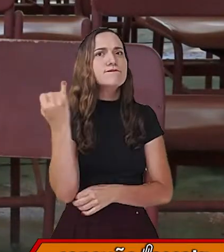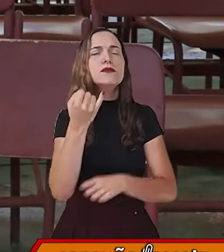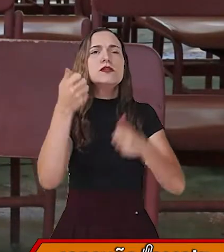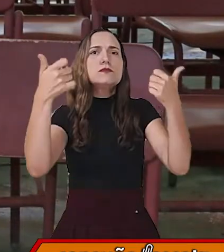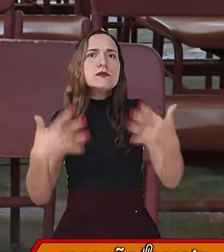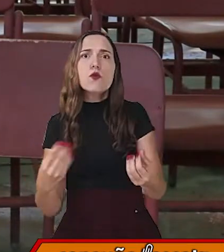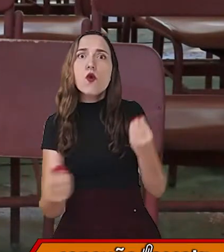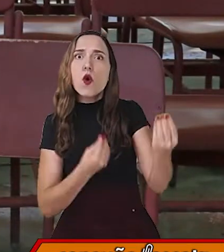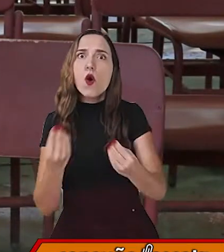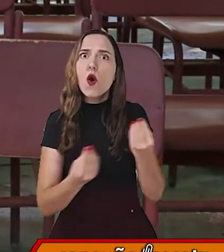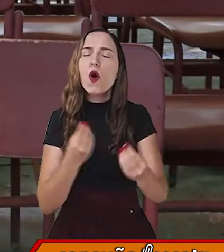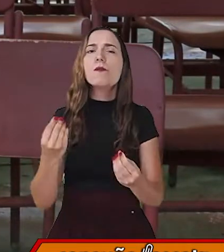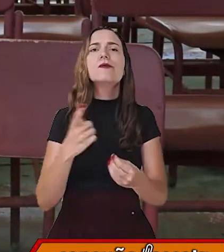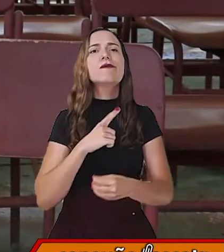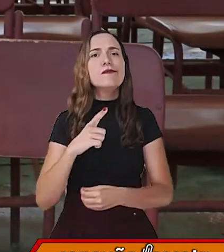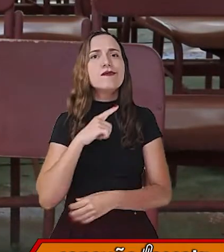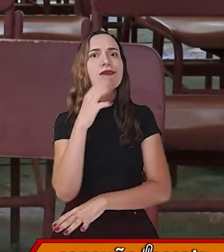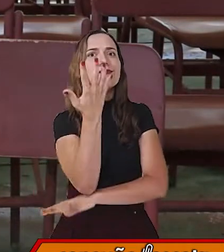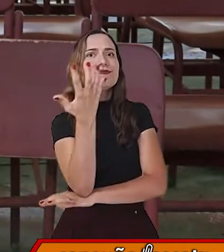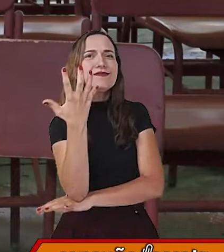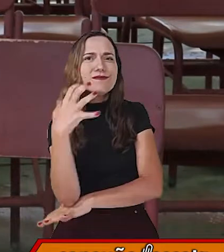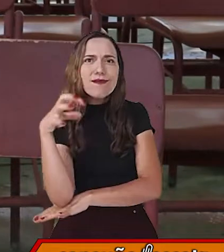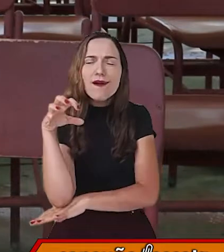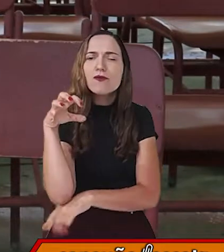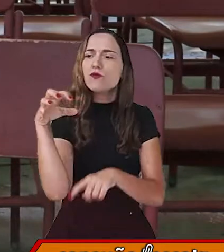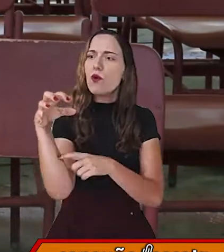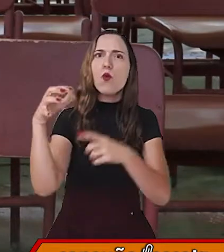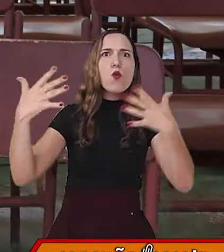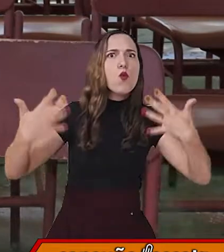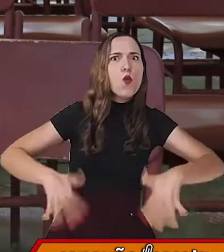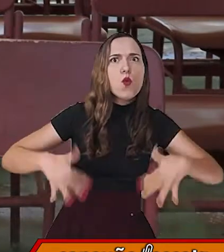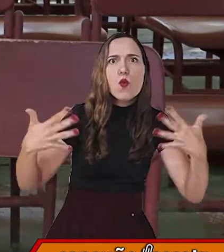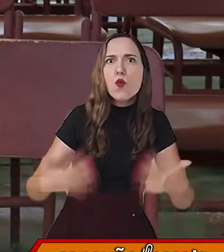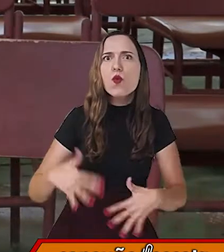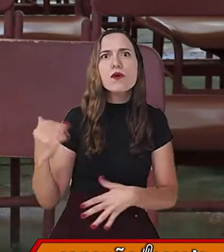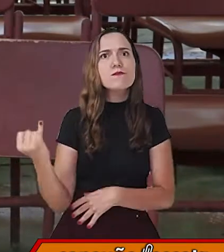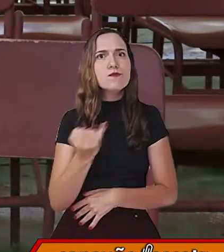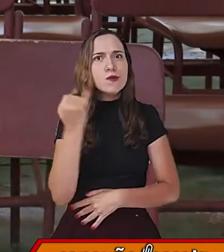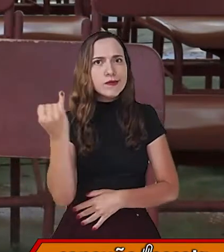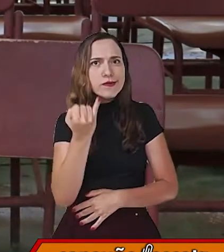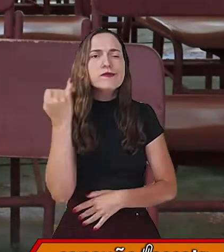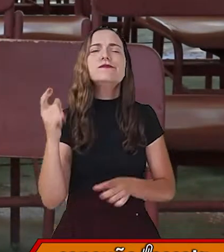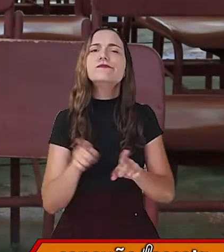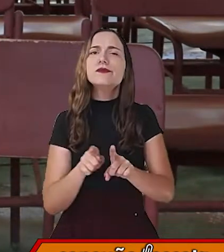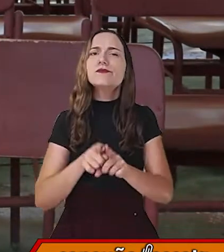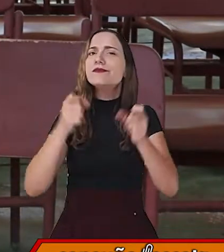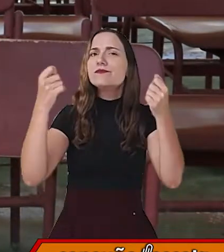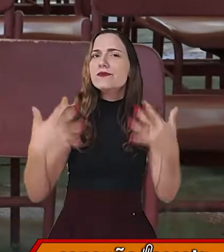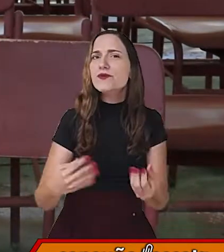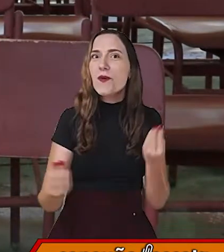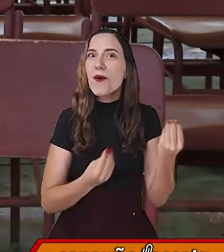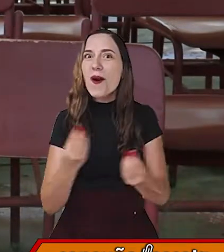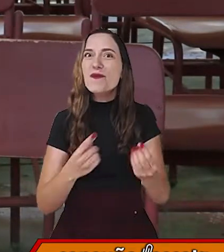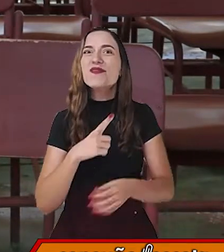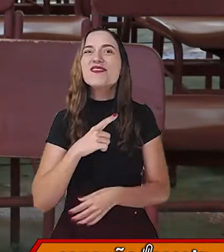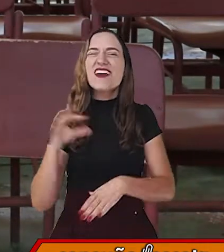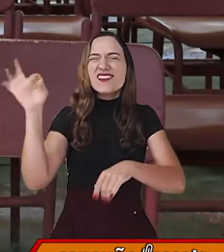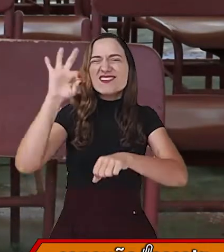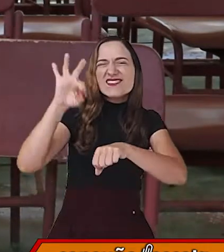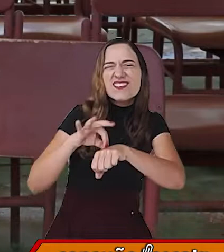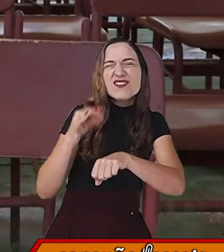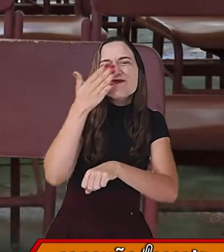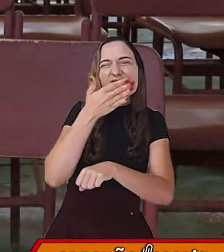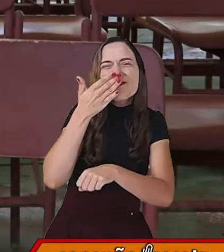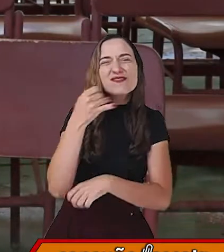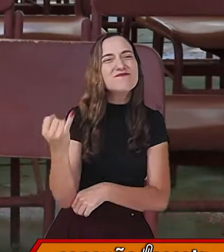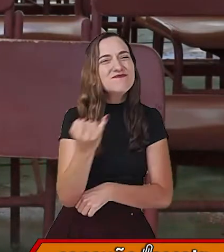sobre a importância do bioma cerrado, que é um bioma rico, de grande importância. Falamos sobre como as abelhas são